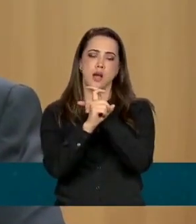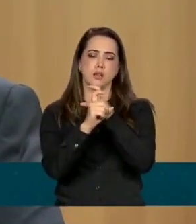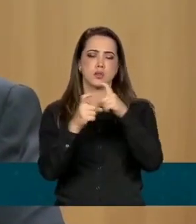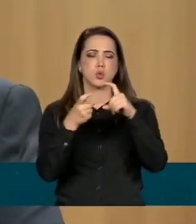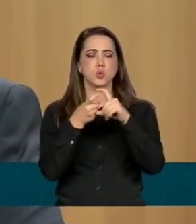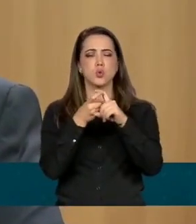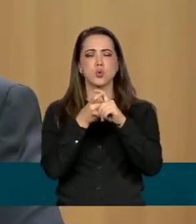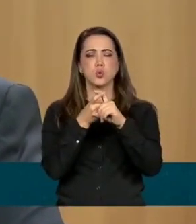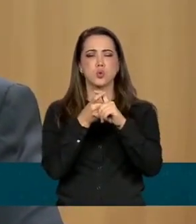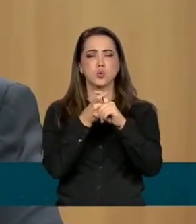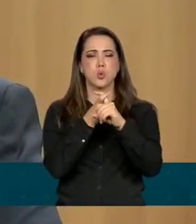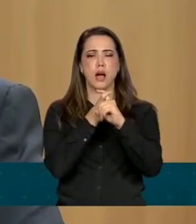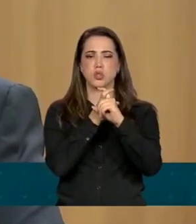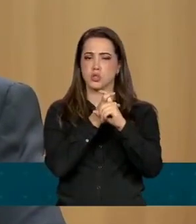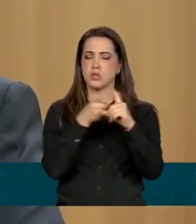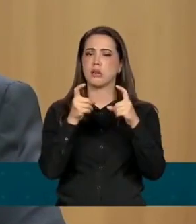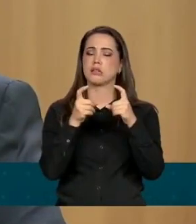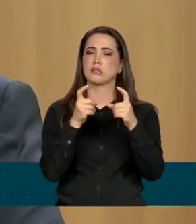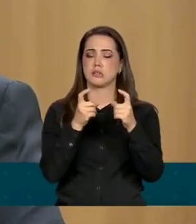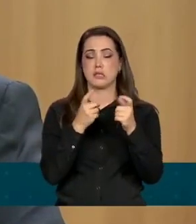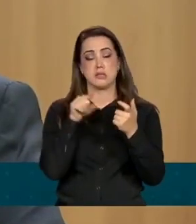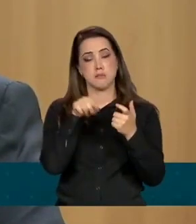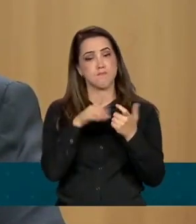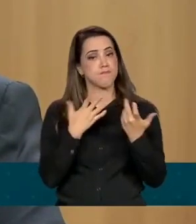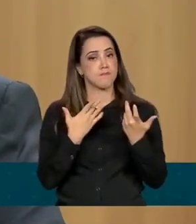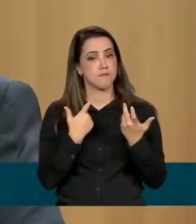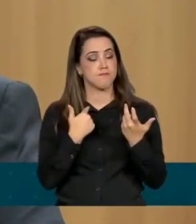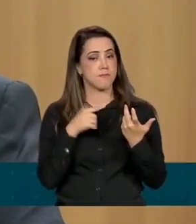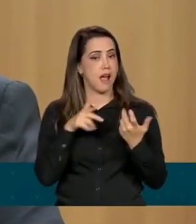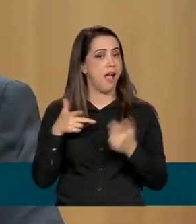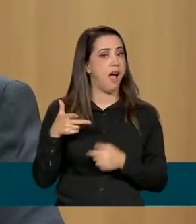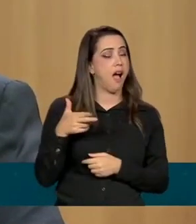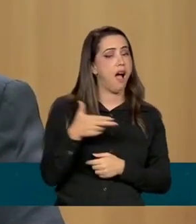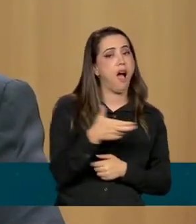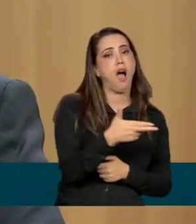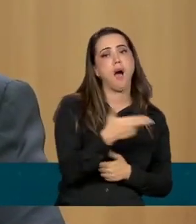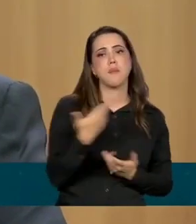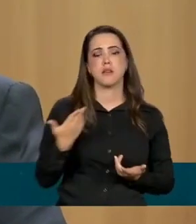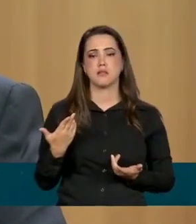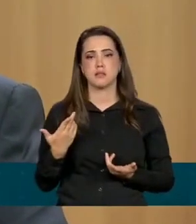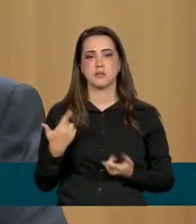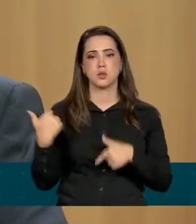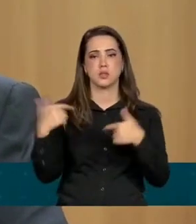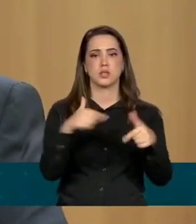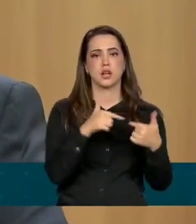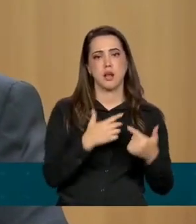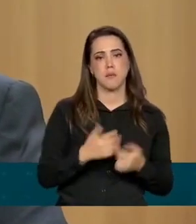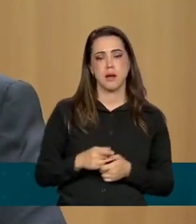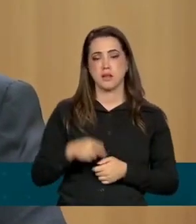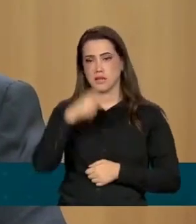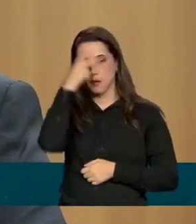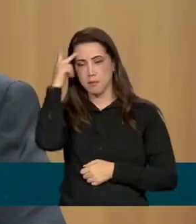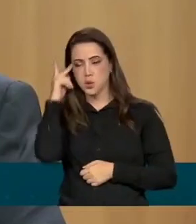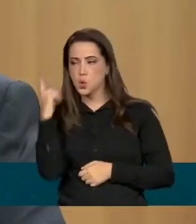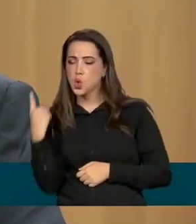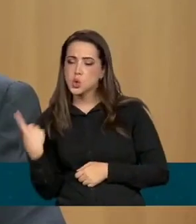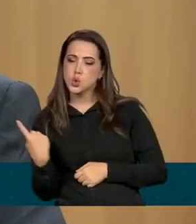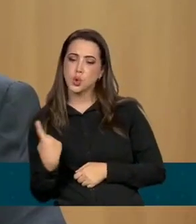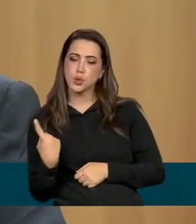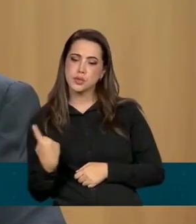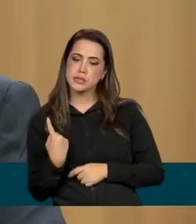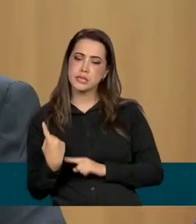arma. É isto que está na base. Há ação de lobos solitários, há ação